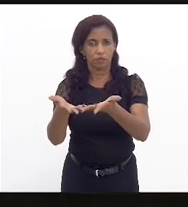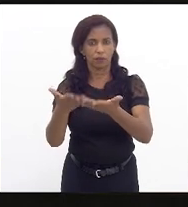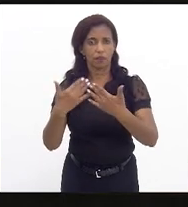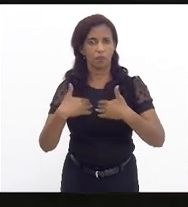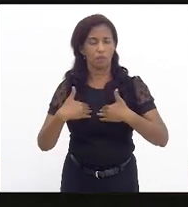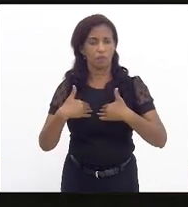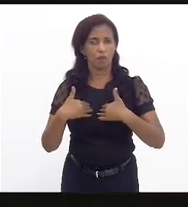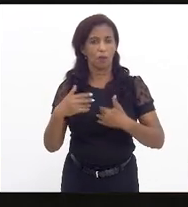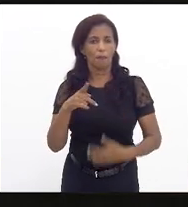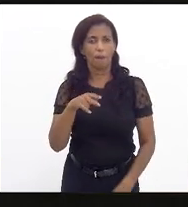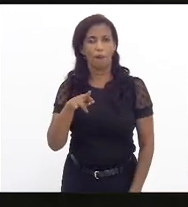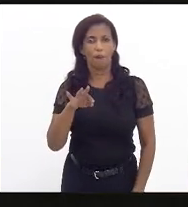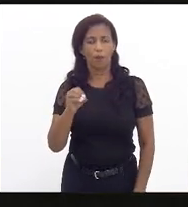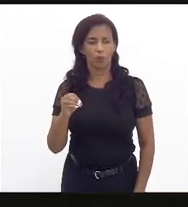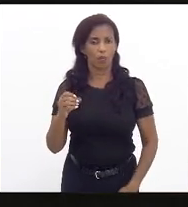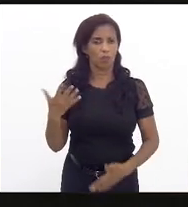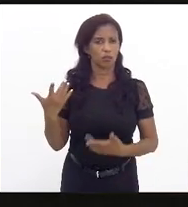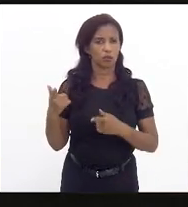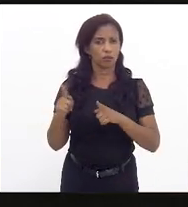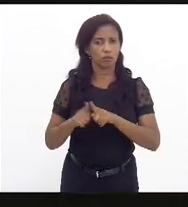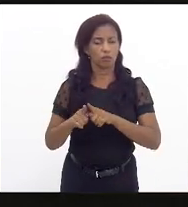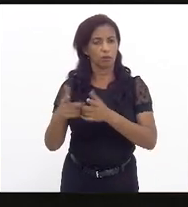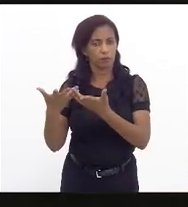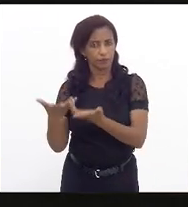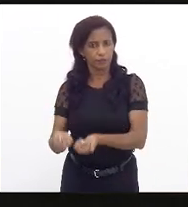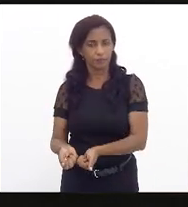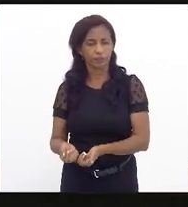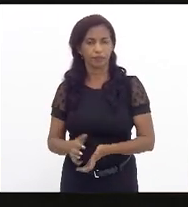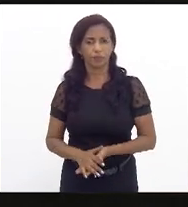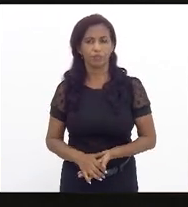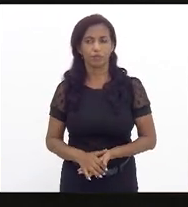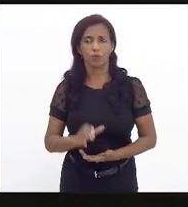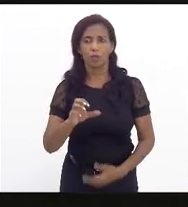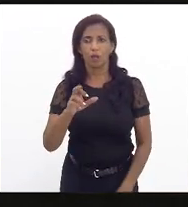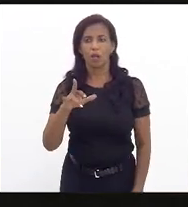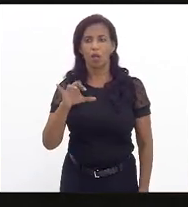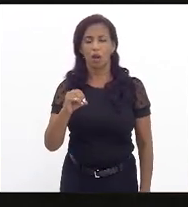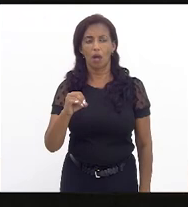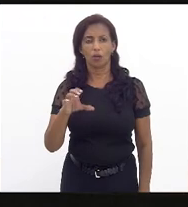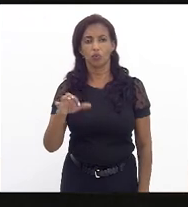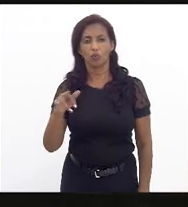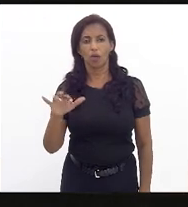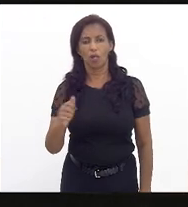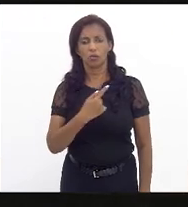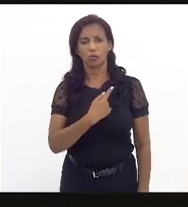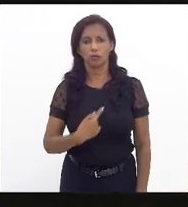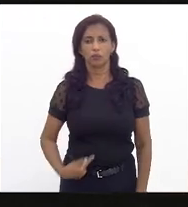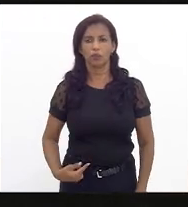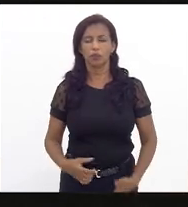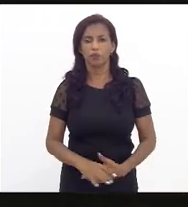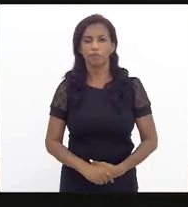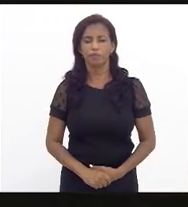meus protestos de elevada estima e consideração. Cláudio Castro, governador.